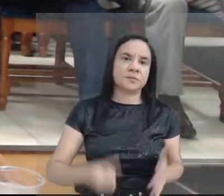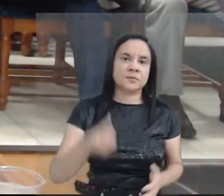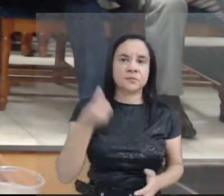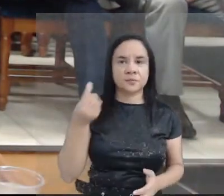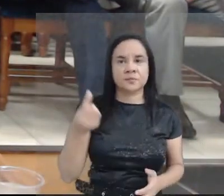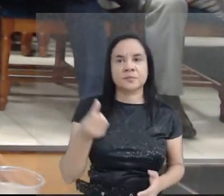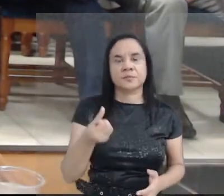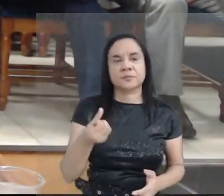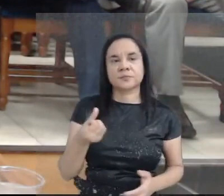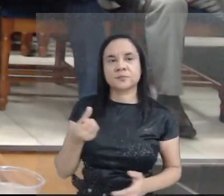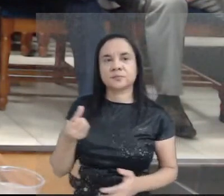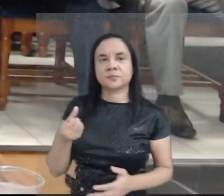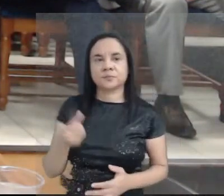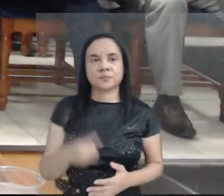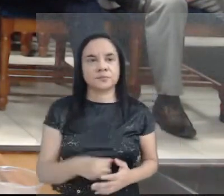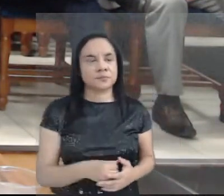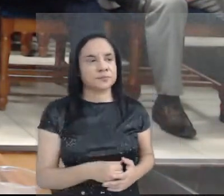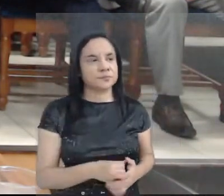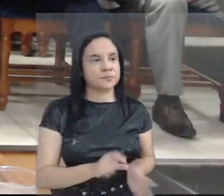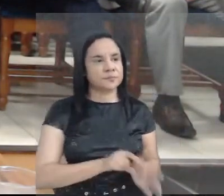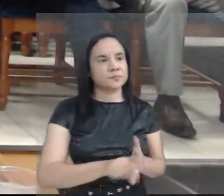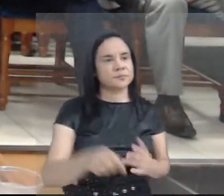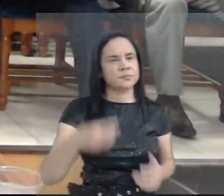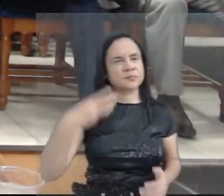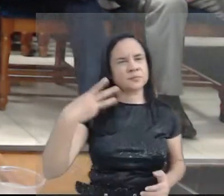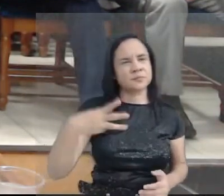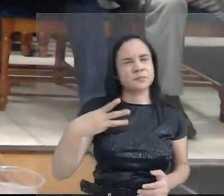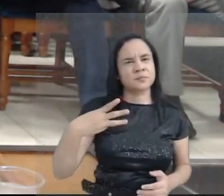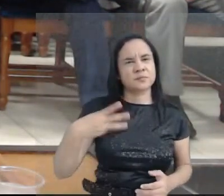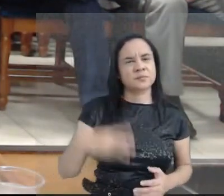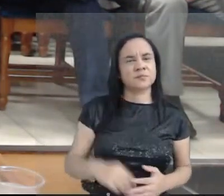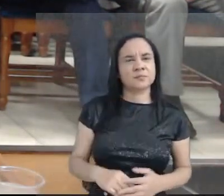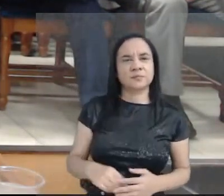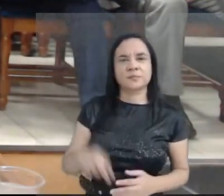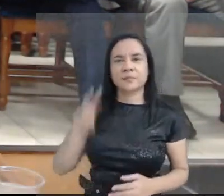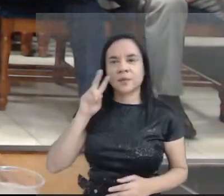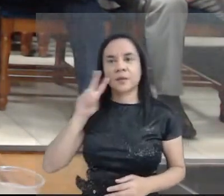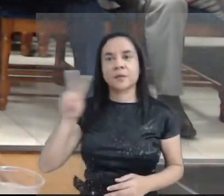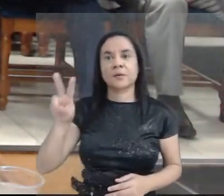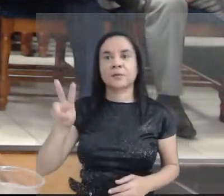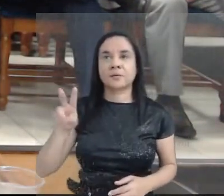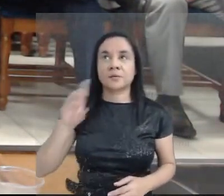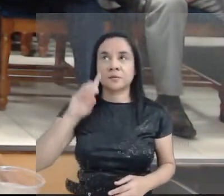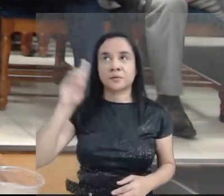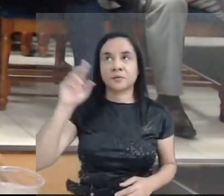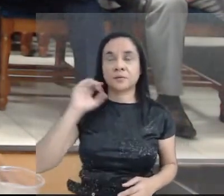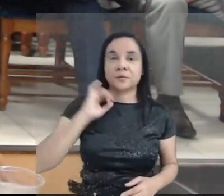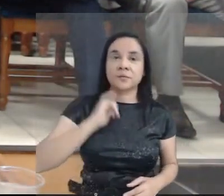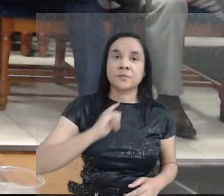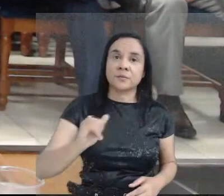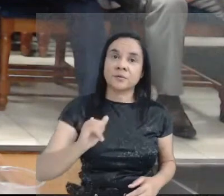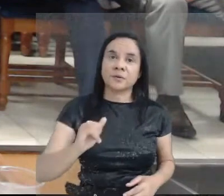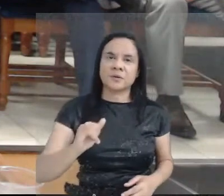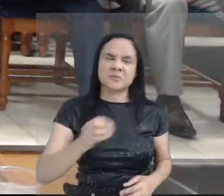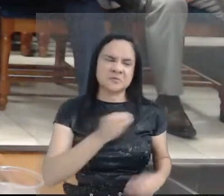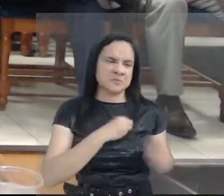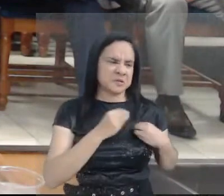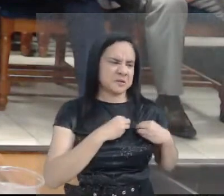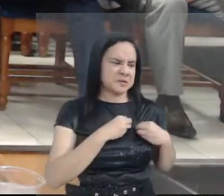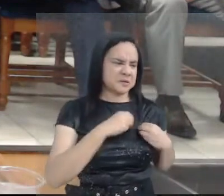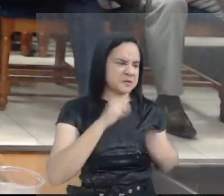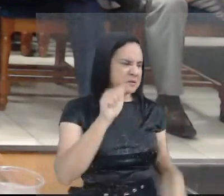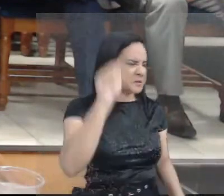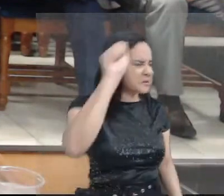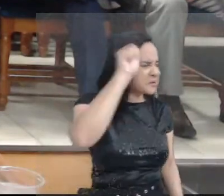capítulo 6, logo, salvo engano, versículo 3 ou 6, por aí, você vai ver Deus dizendo com o pecado de Adão: o meu espírito